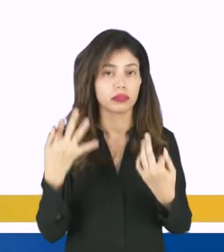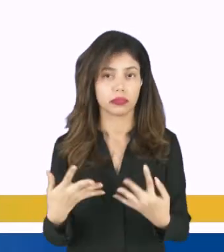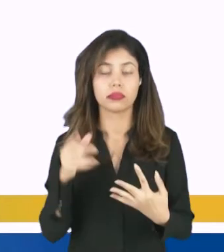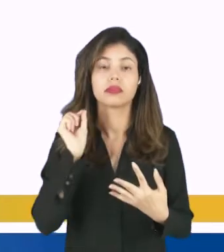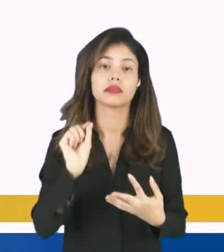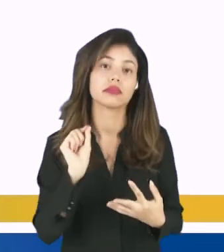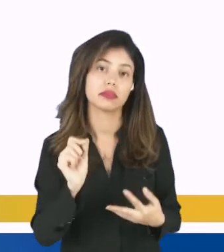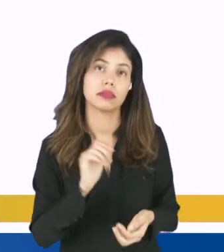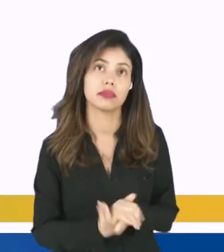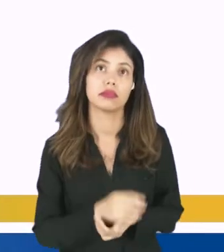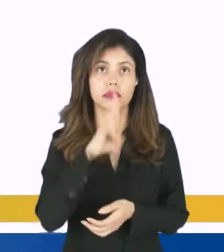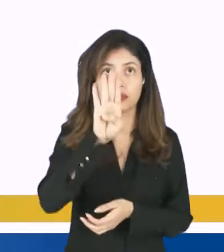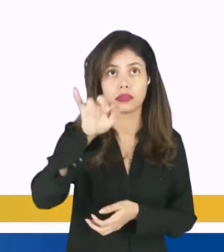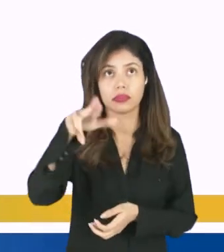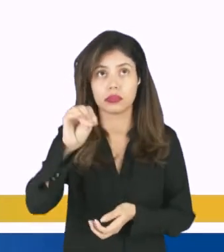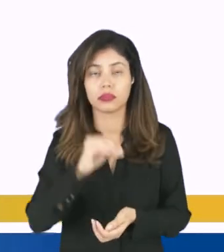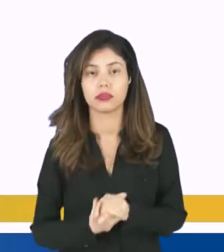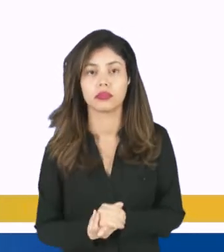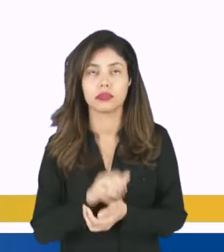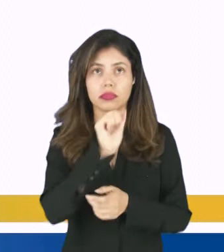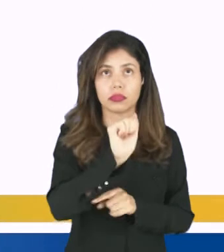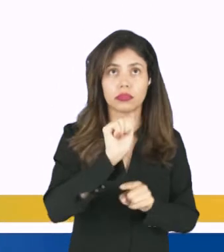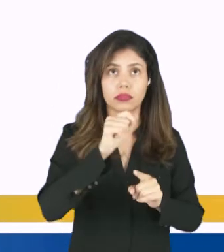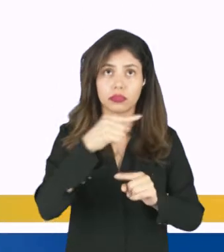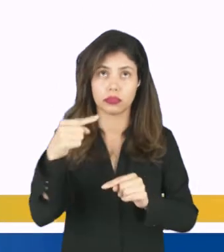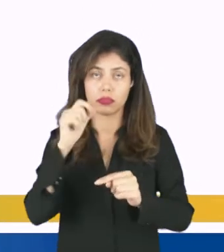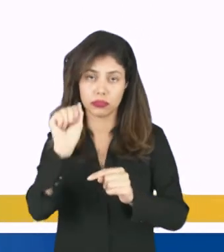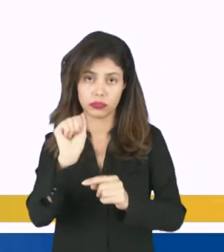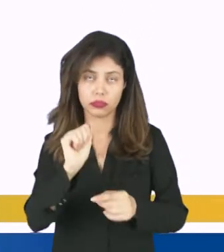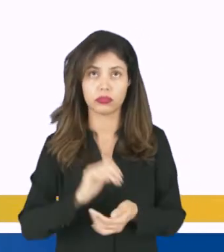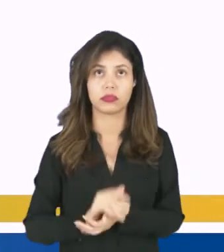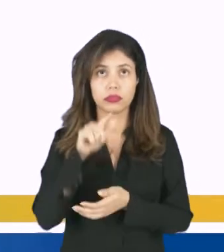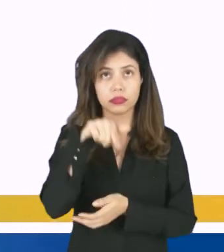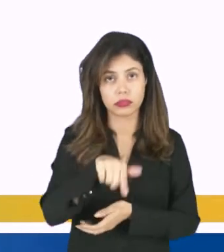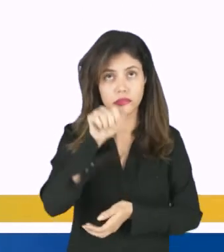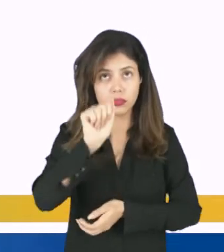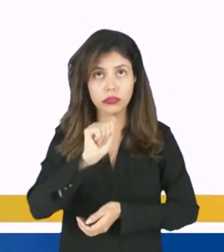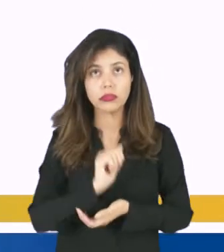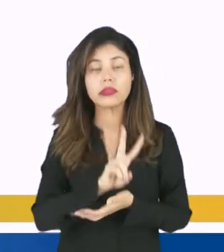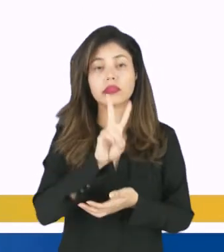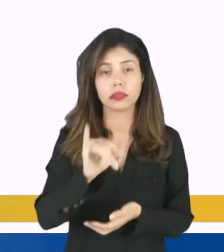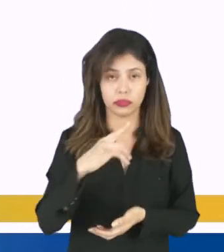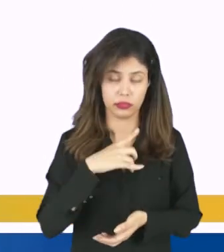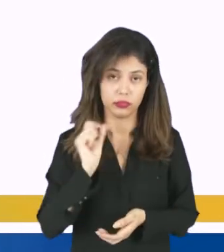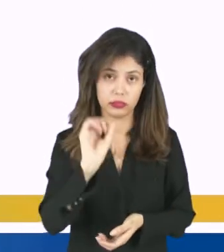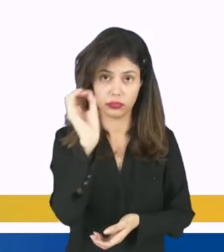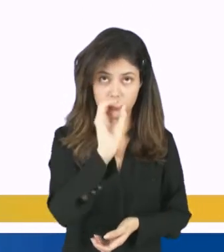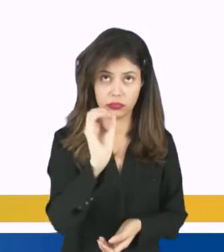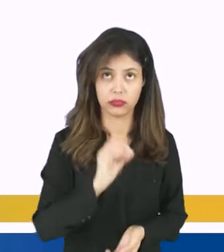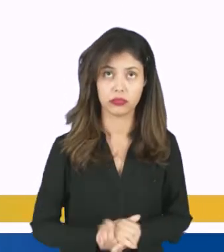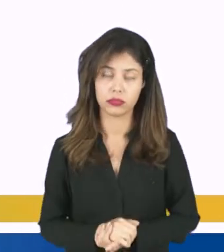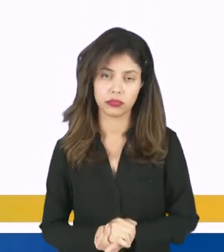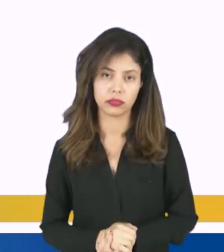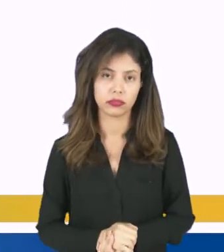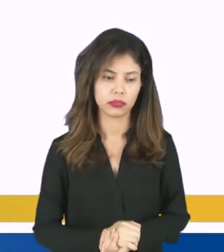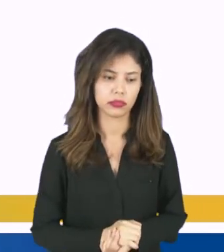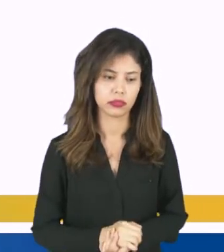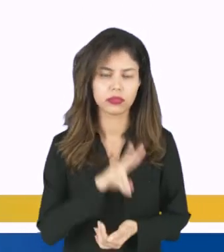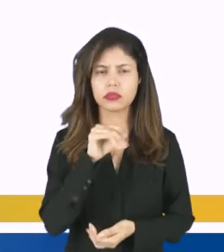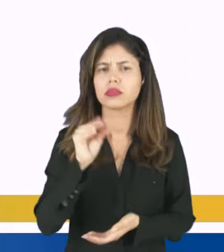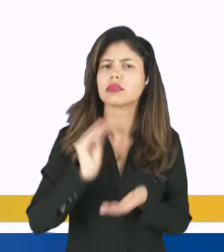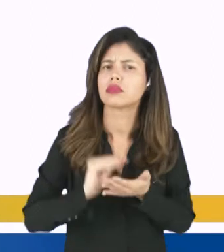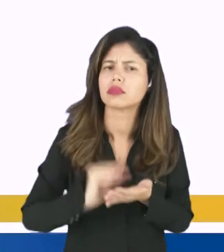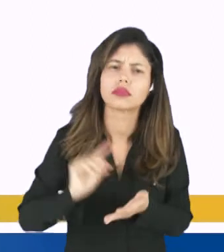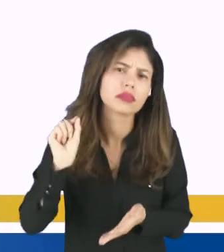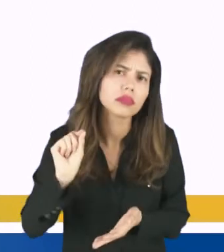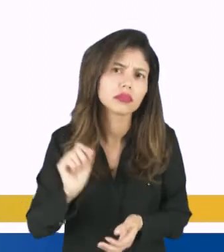A. Tudo bem? Então, vamos a um exemplo para vocês verificarem isso na prática. O resto da divisão de